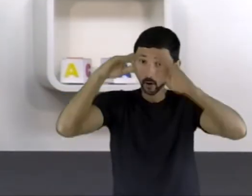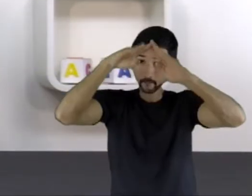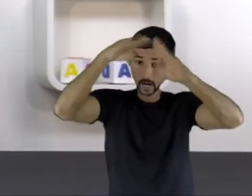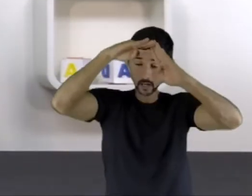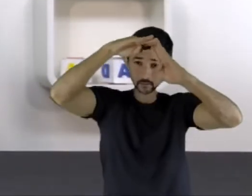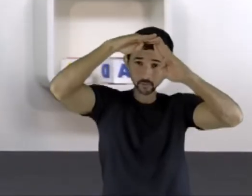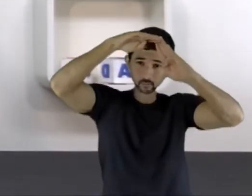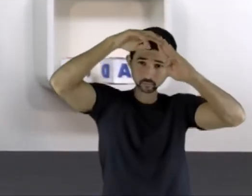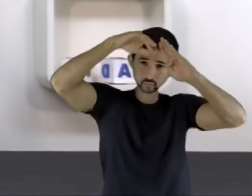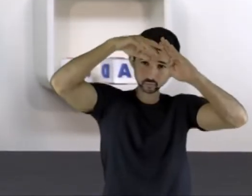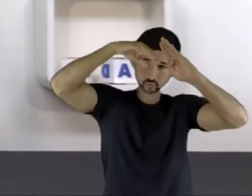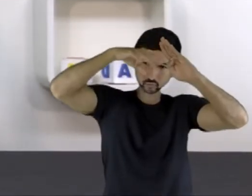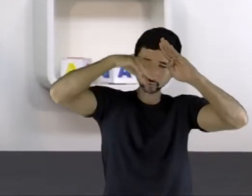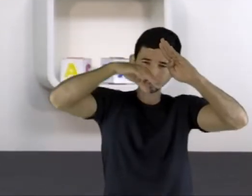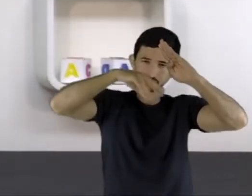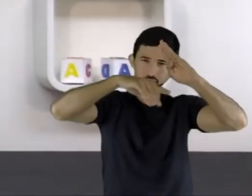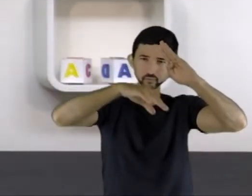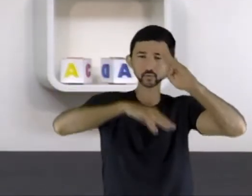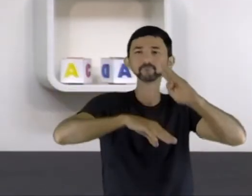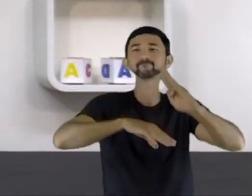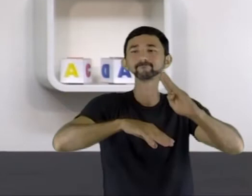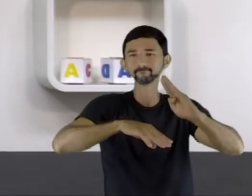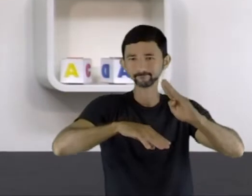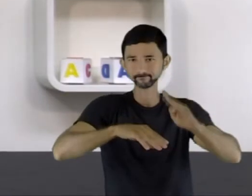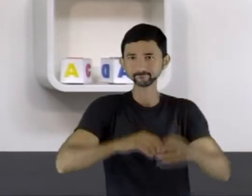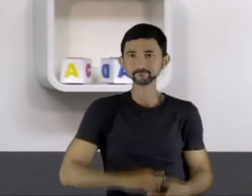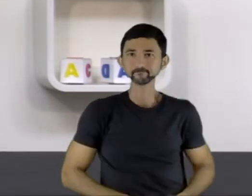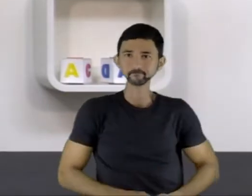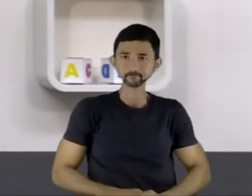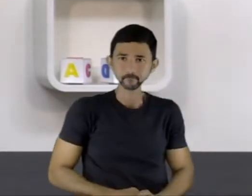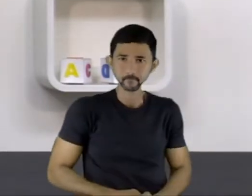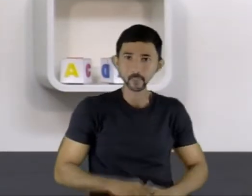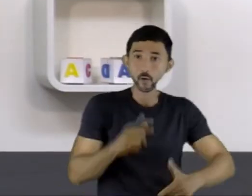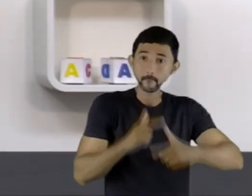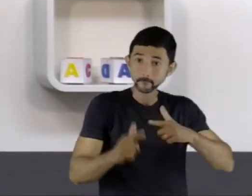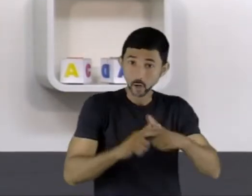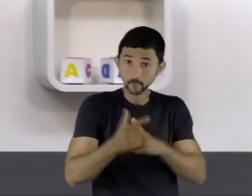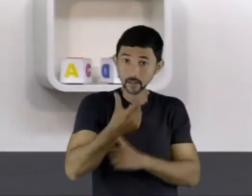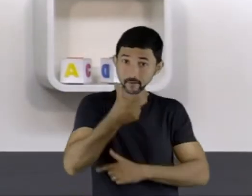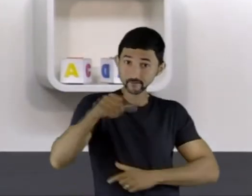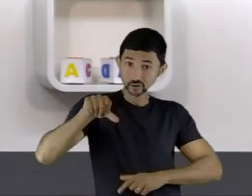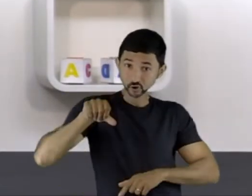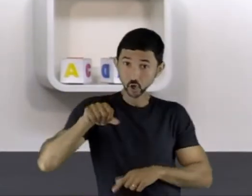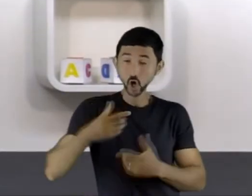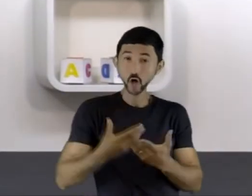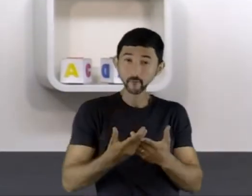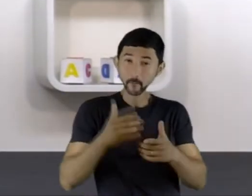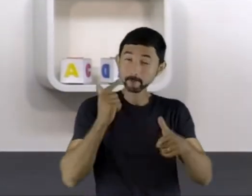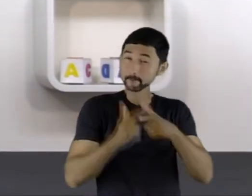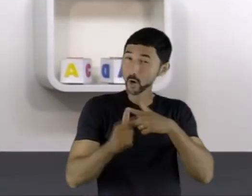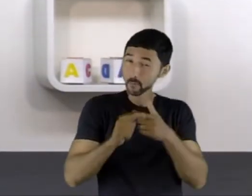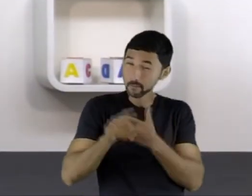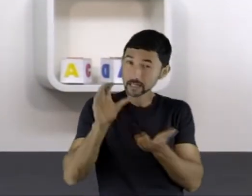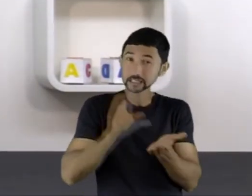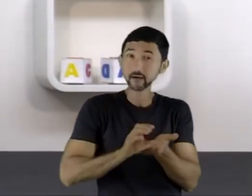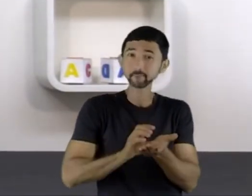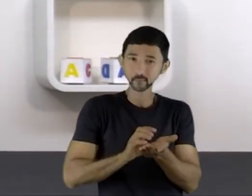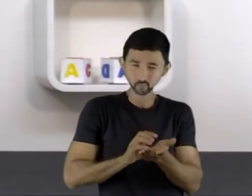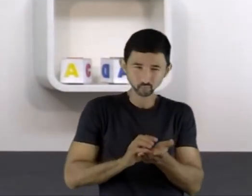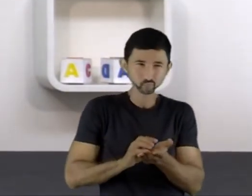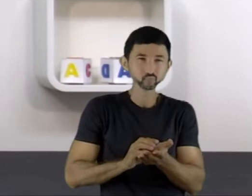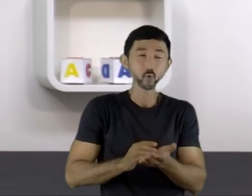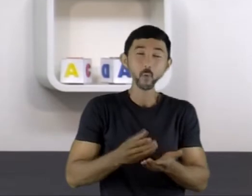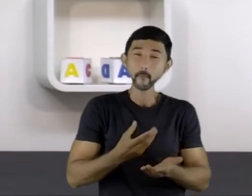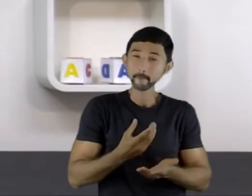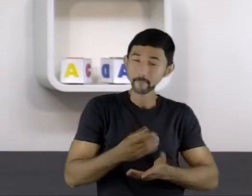caindo, como se estivesse num buraco mesmo, tá? E a crise de 29 foi a maior crise do capitalismo, tá? O